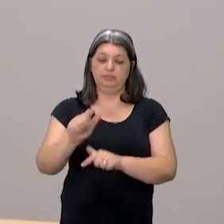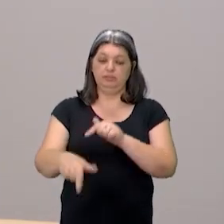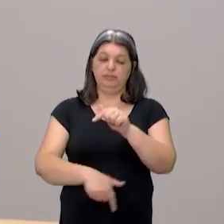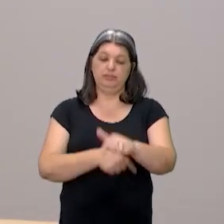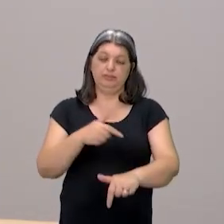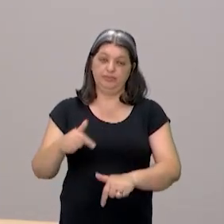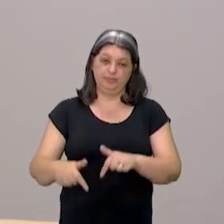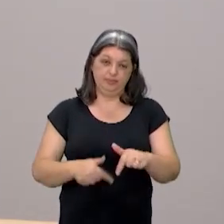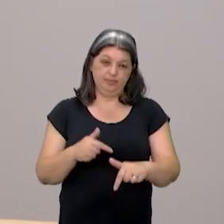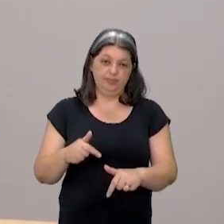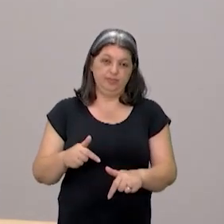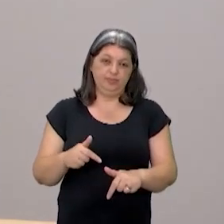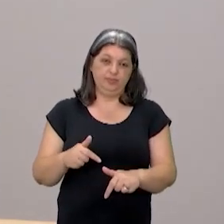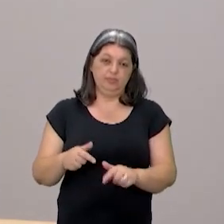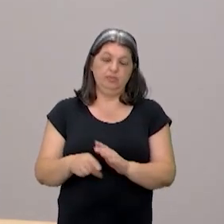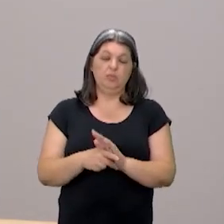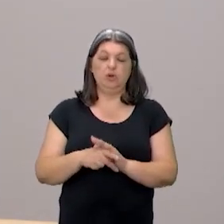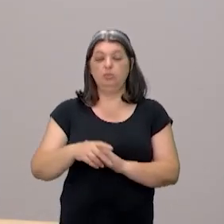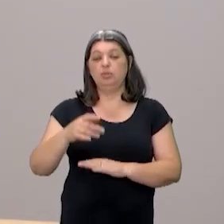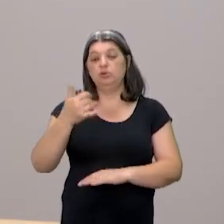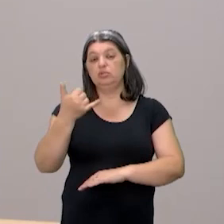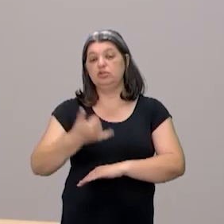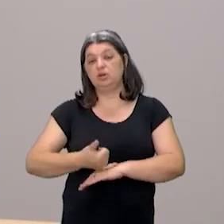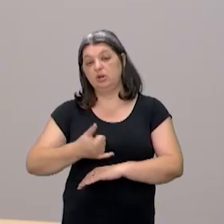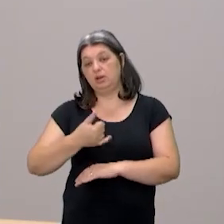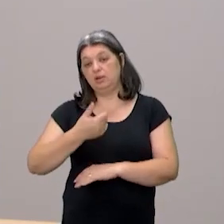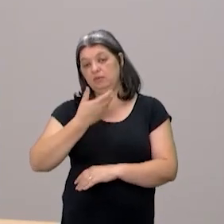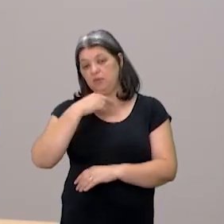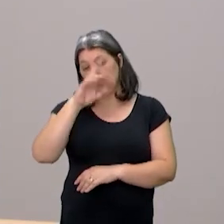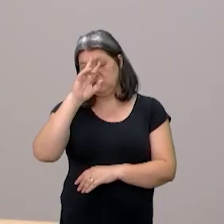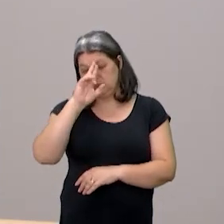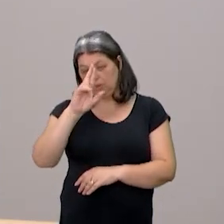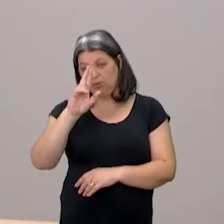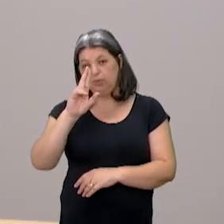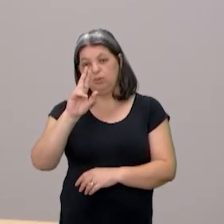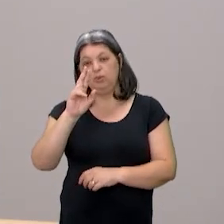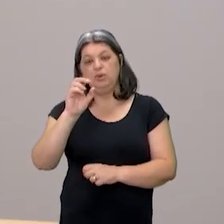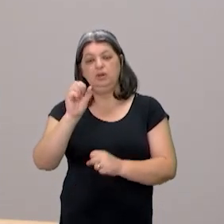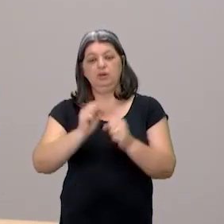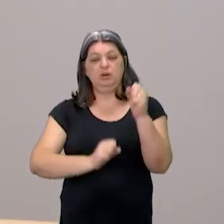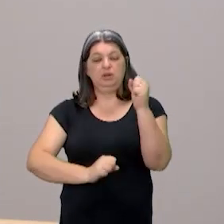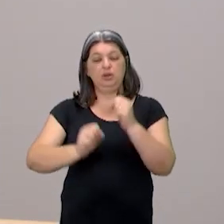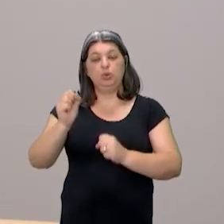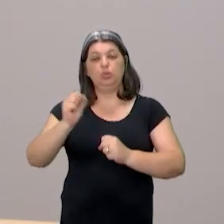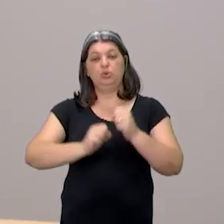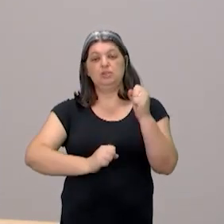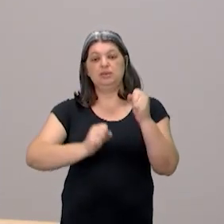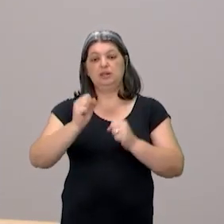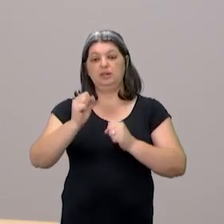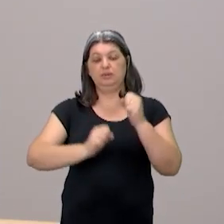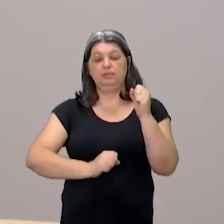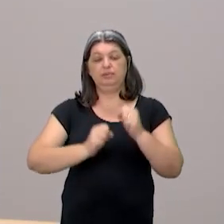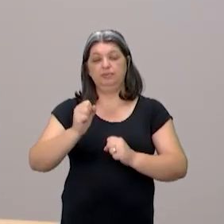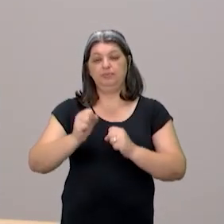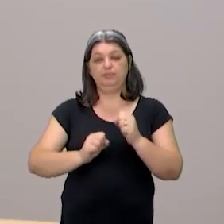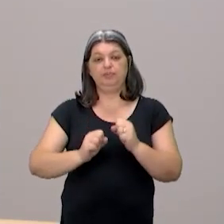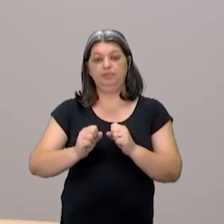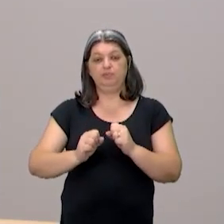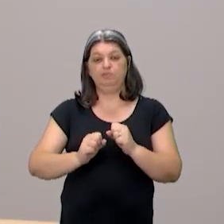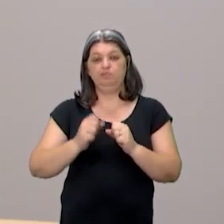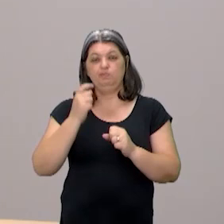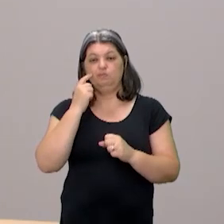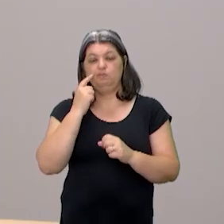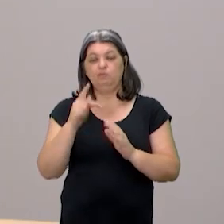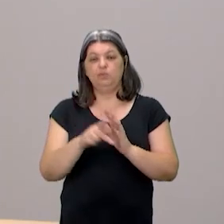gera com que o patrão, ou seja, o dono da indústria, enfim, ele acabe tendo